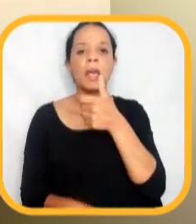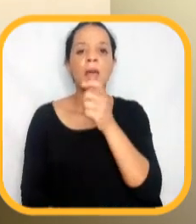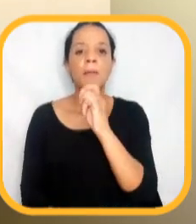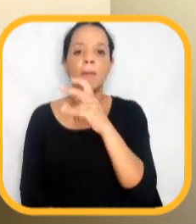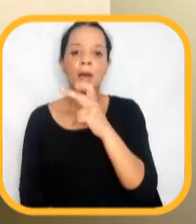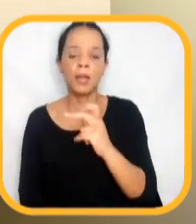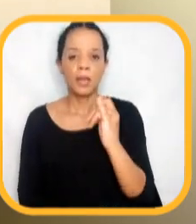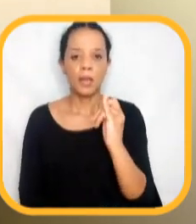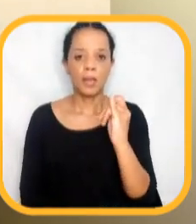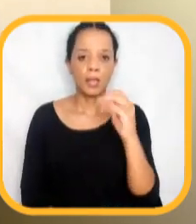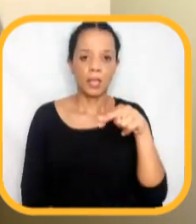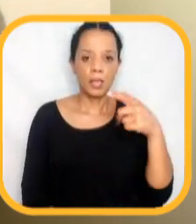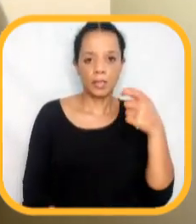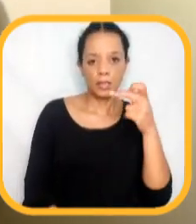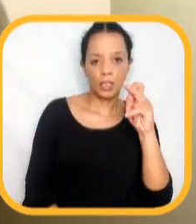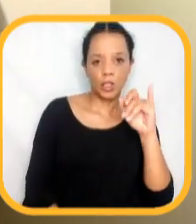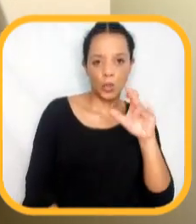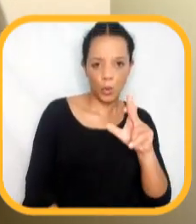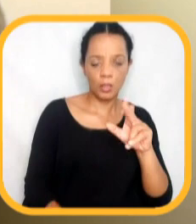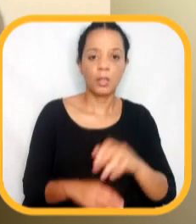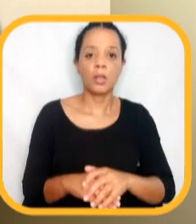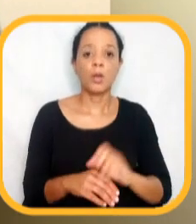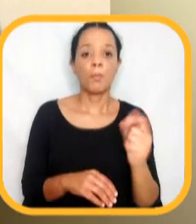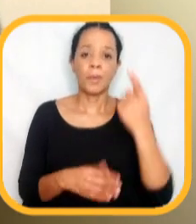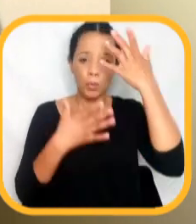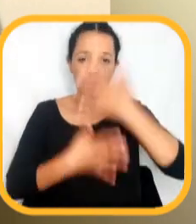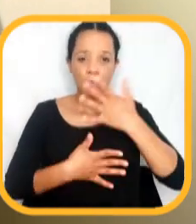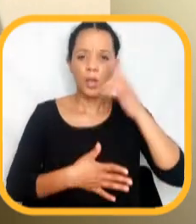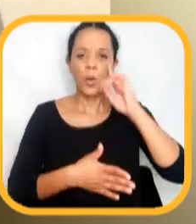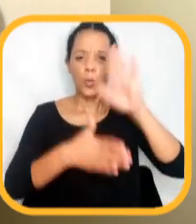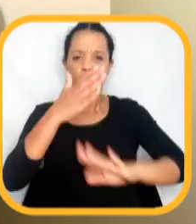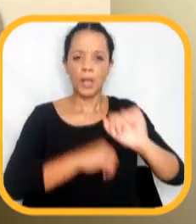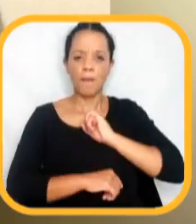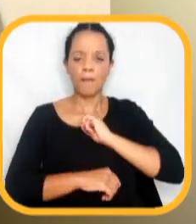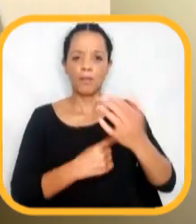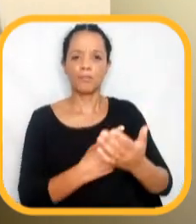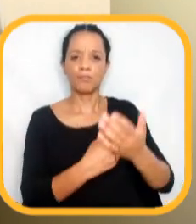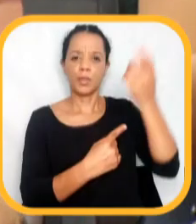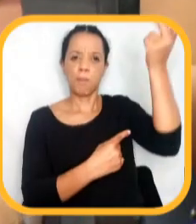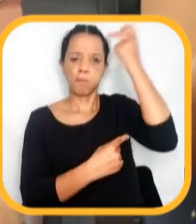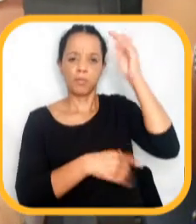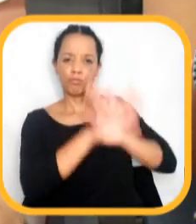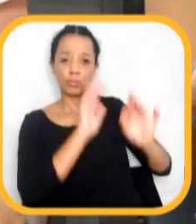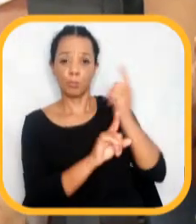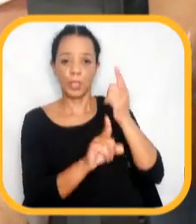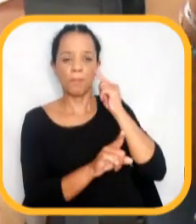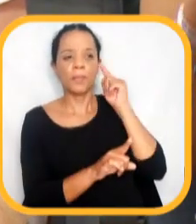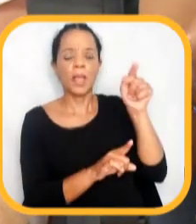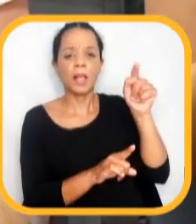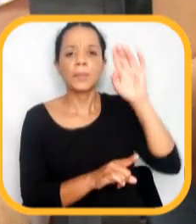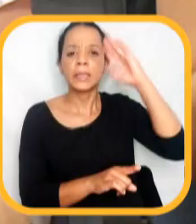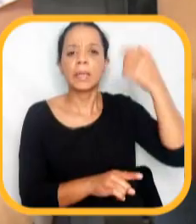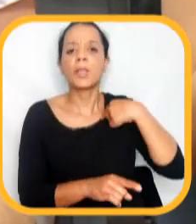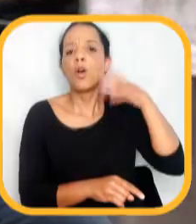Beira Interior, logo no primeiro dia deparei-me com uma situação de preconceito por parte de uma colega de curso. Ela soube que eu ouvia